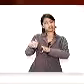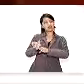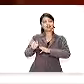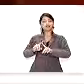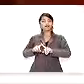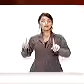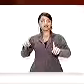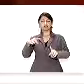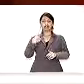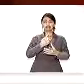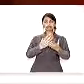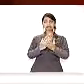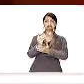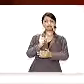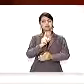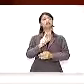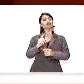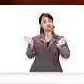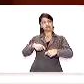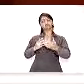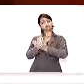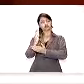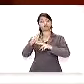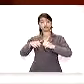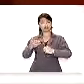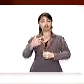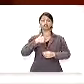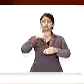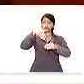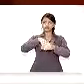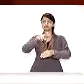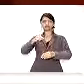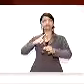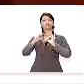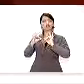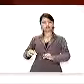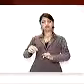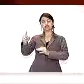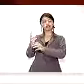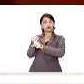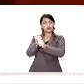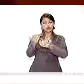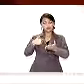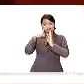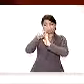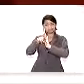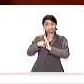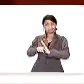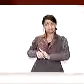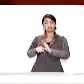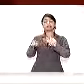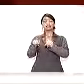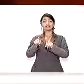impedem a aprovação da matéria assim voto pela regularidade das prestações de contas em exame dando